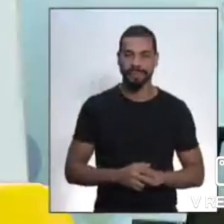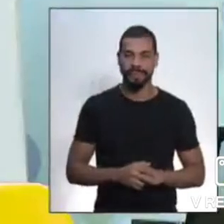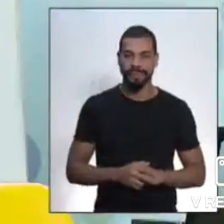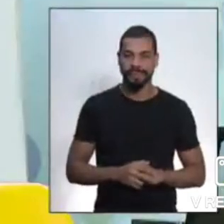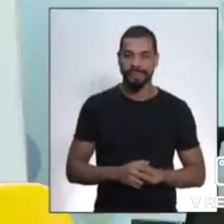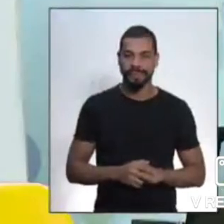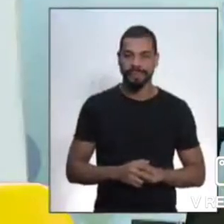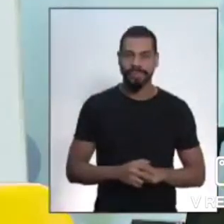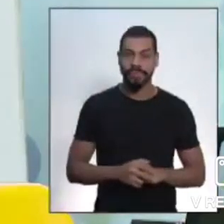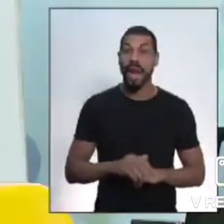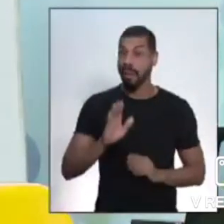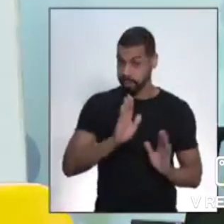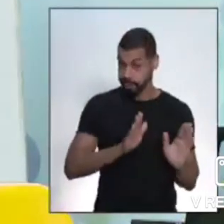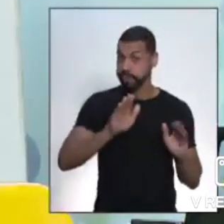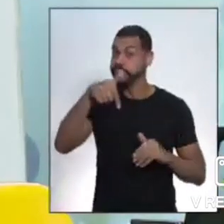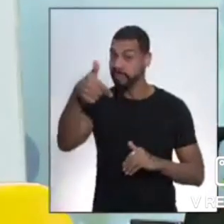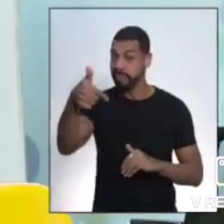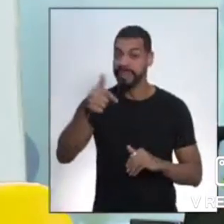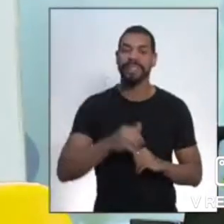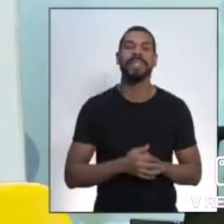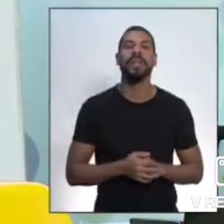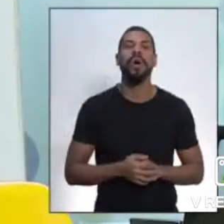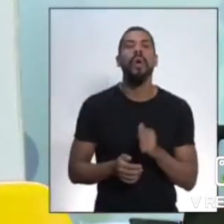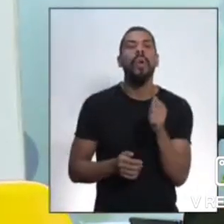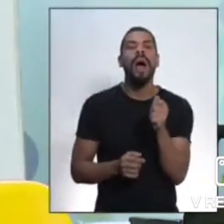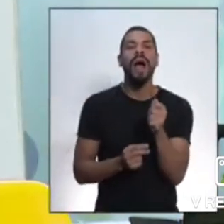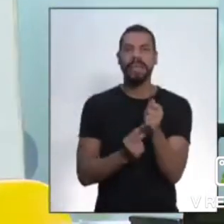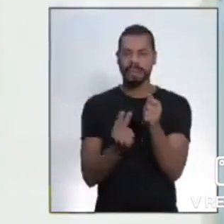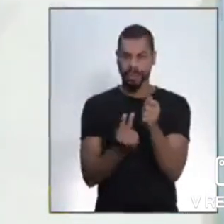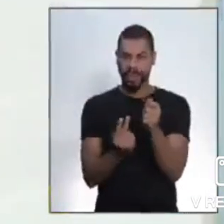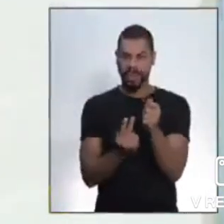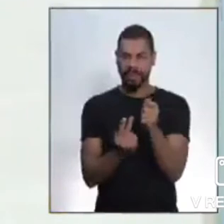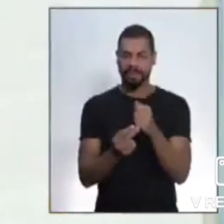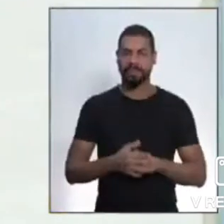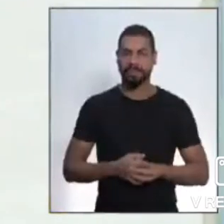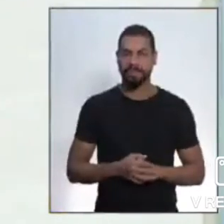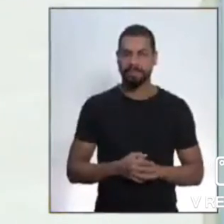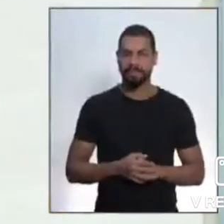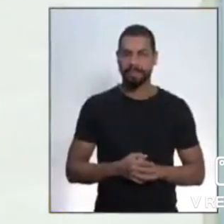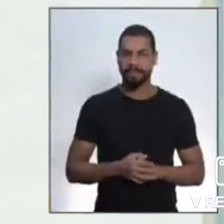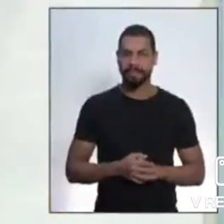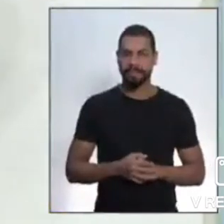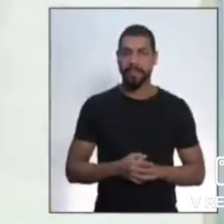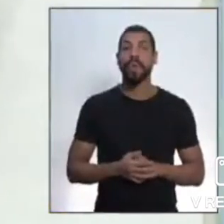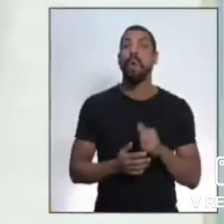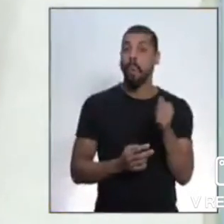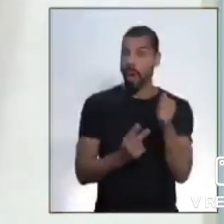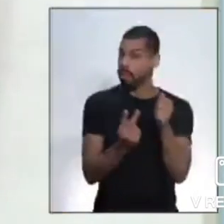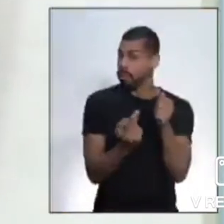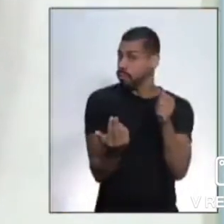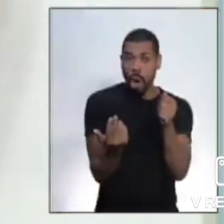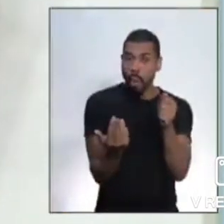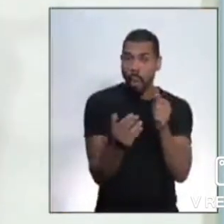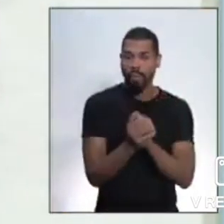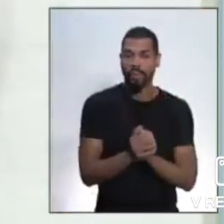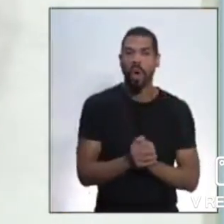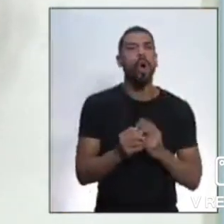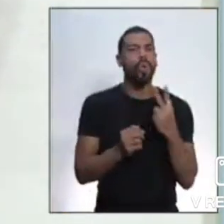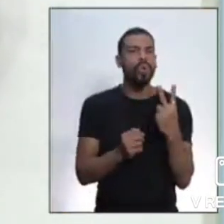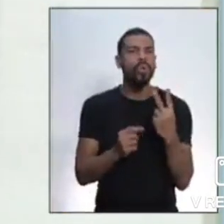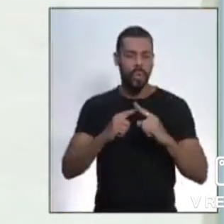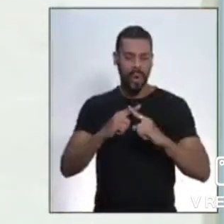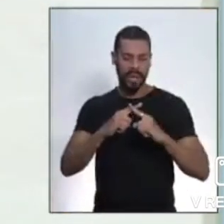termo. Vou para a segunda, o A2. O A2 vem na mesma ideia. 2